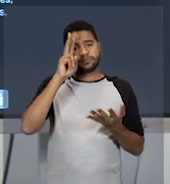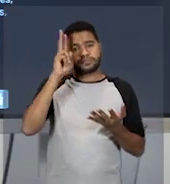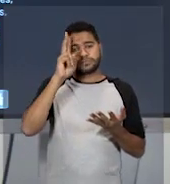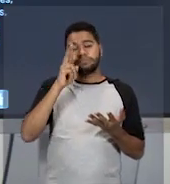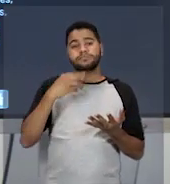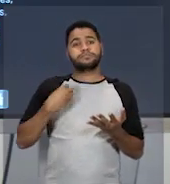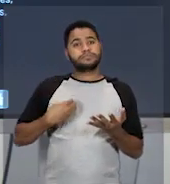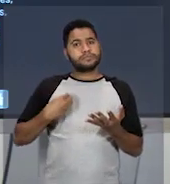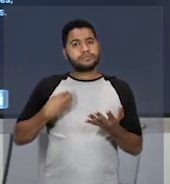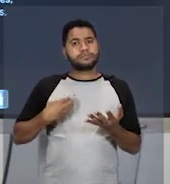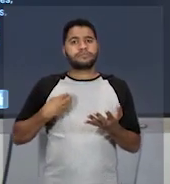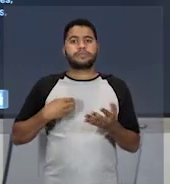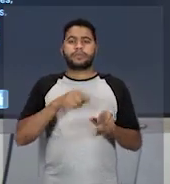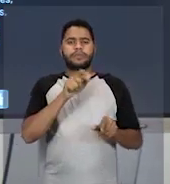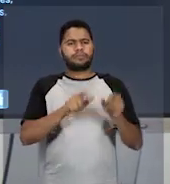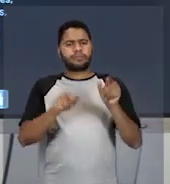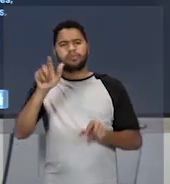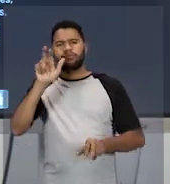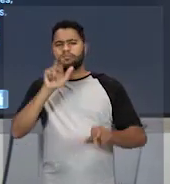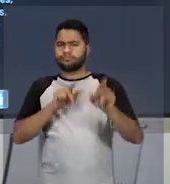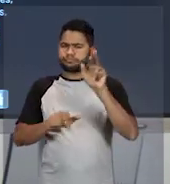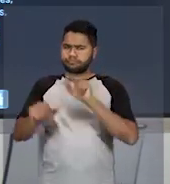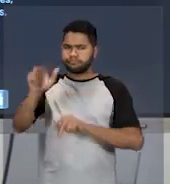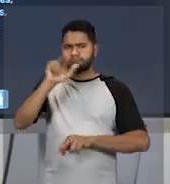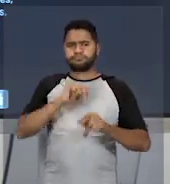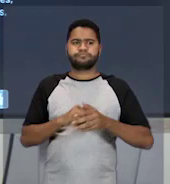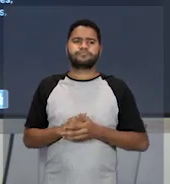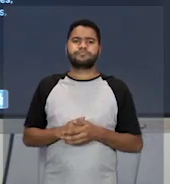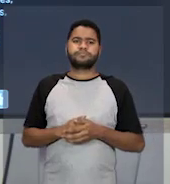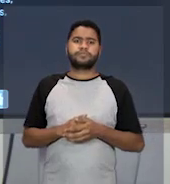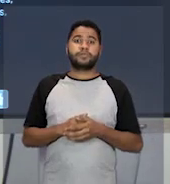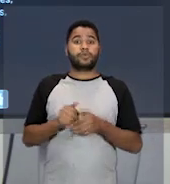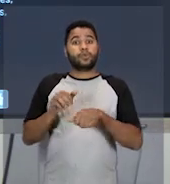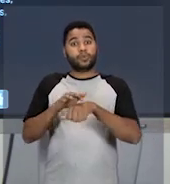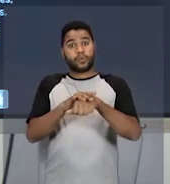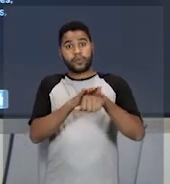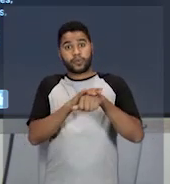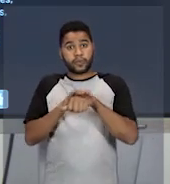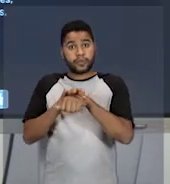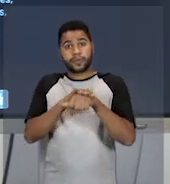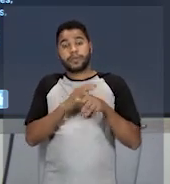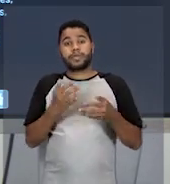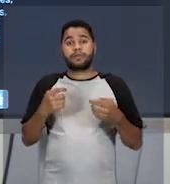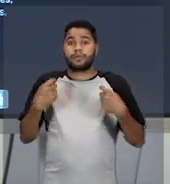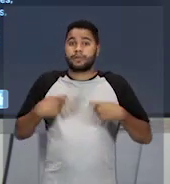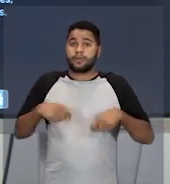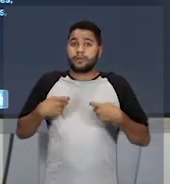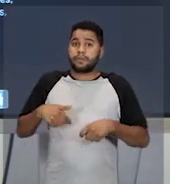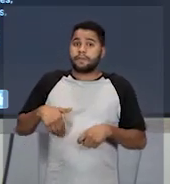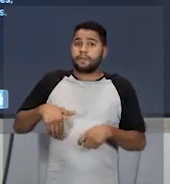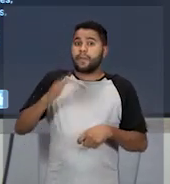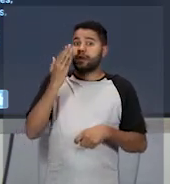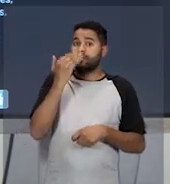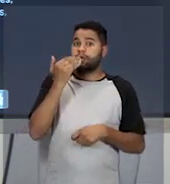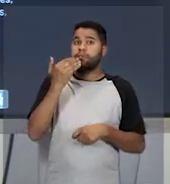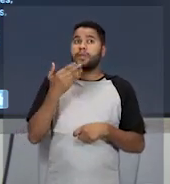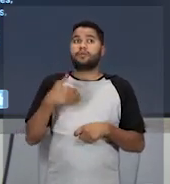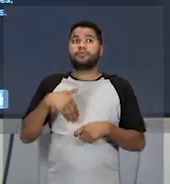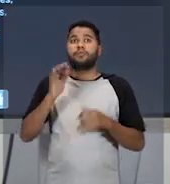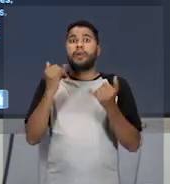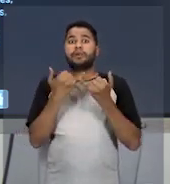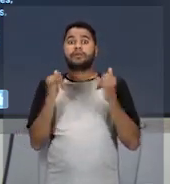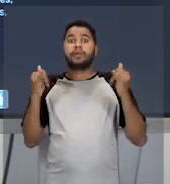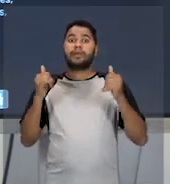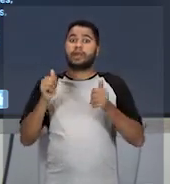que existem pessoas diversas, né? Pessoas com alguma doença, pessoas que precisam mais de um alimento energético, por exemplo, um